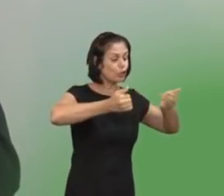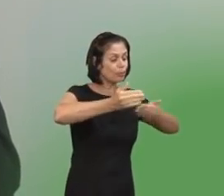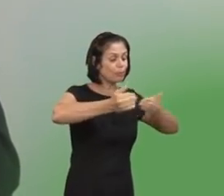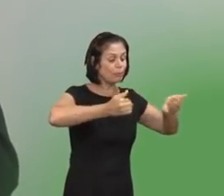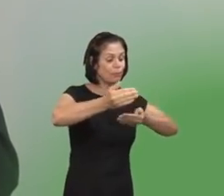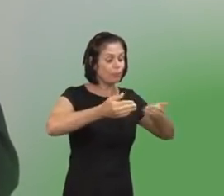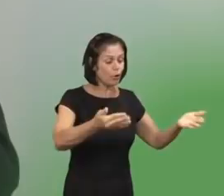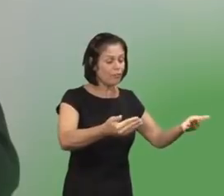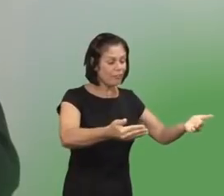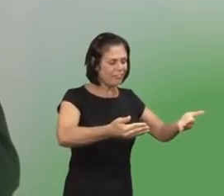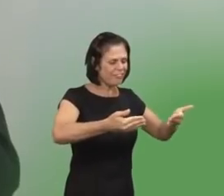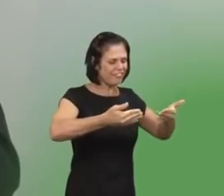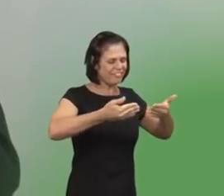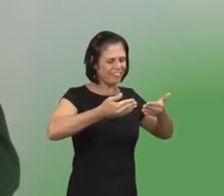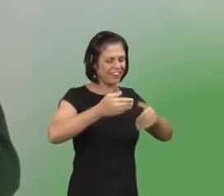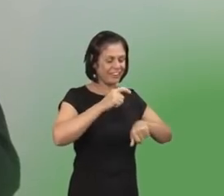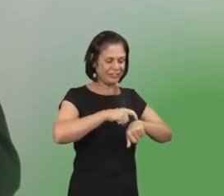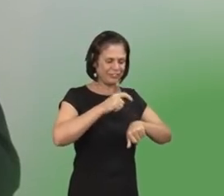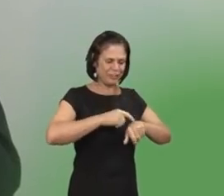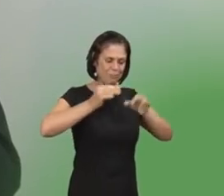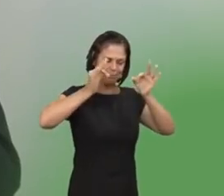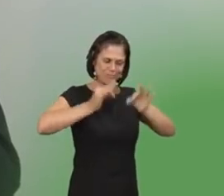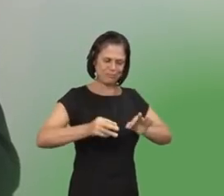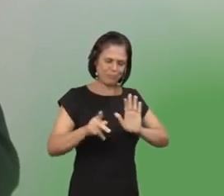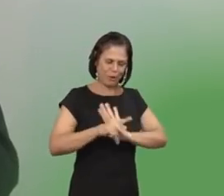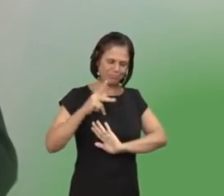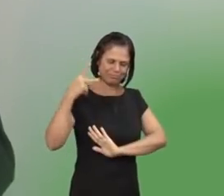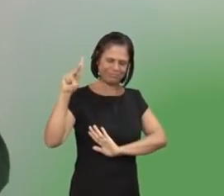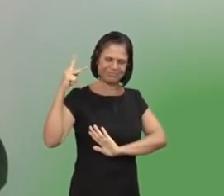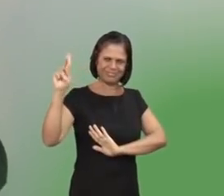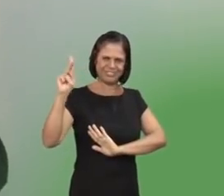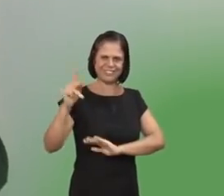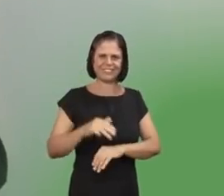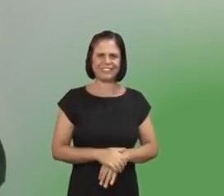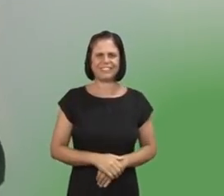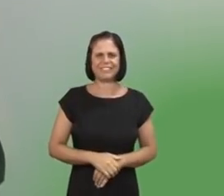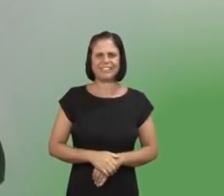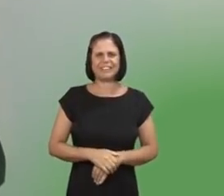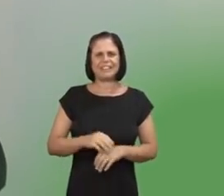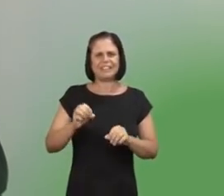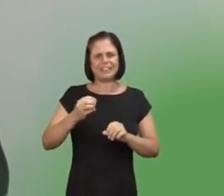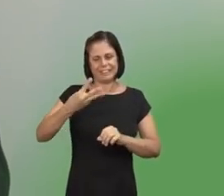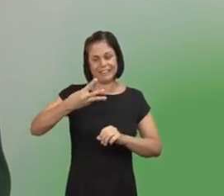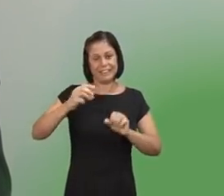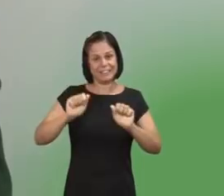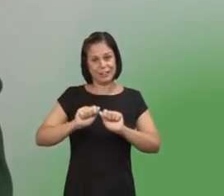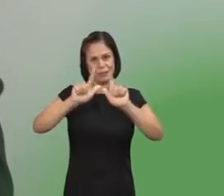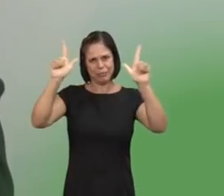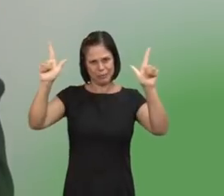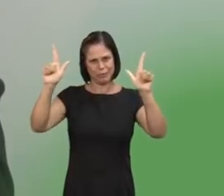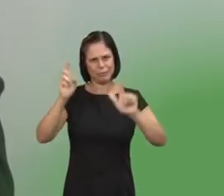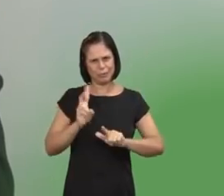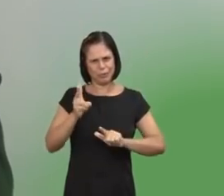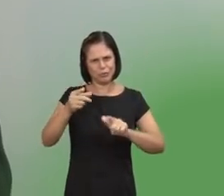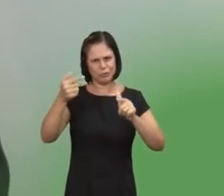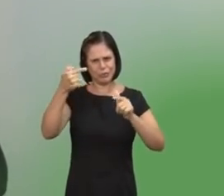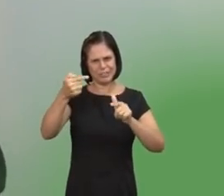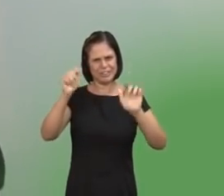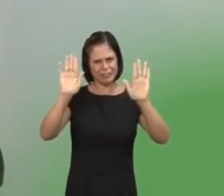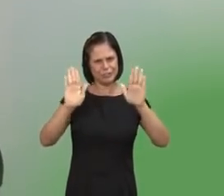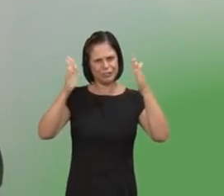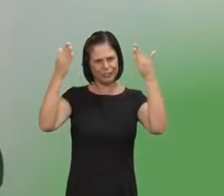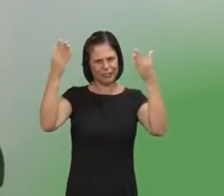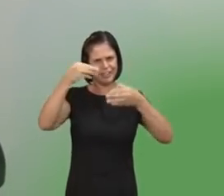que convocareis no seu tempo determinado. Nesse terceiro programa da sequência sobre o tema As